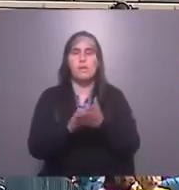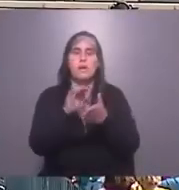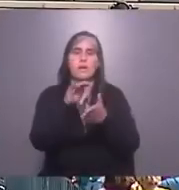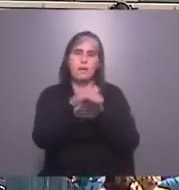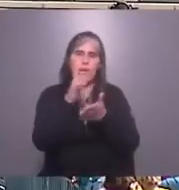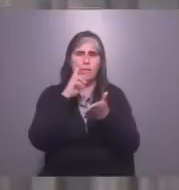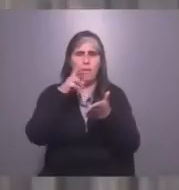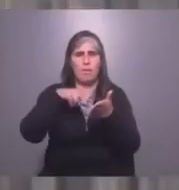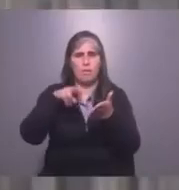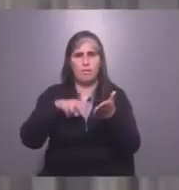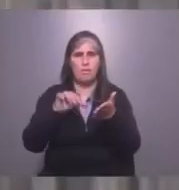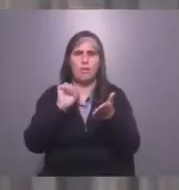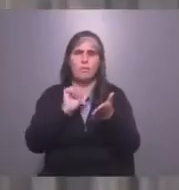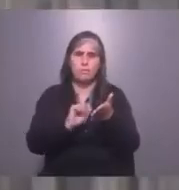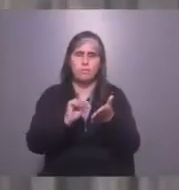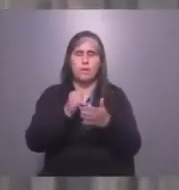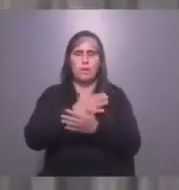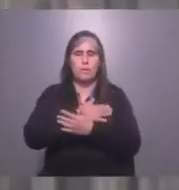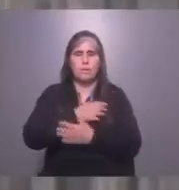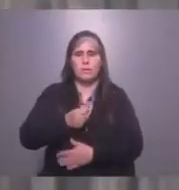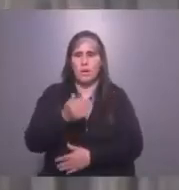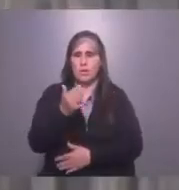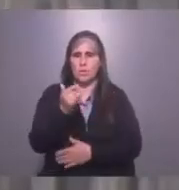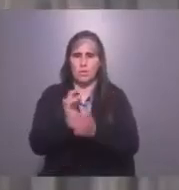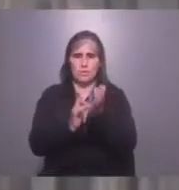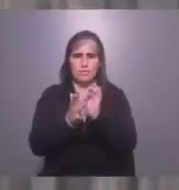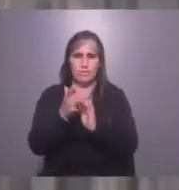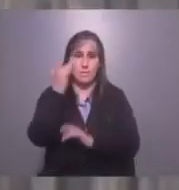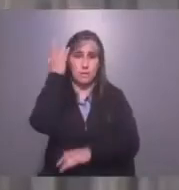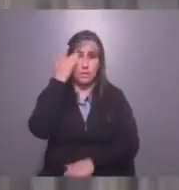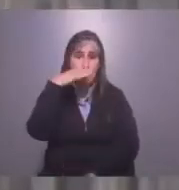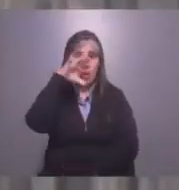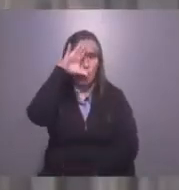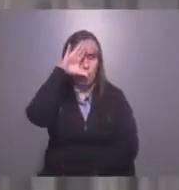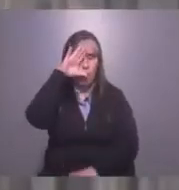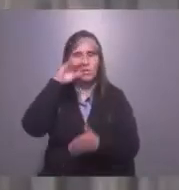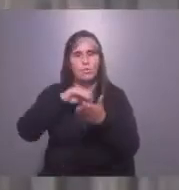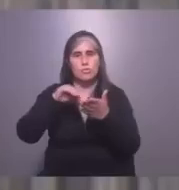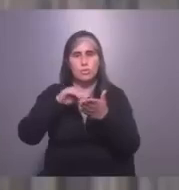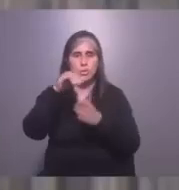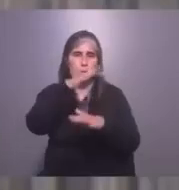Leitura da Epístola do Apóstolo São Paulo aos Efésios.